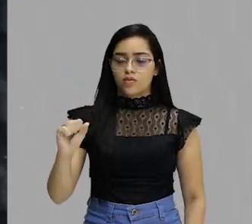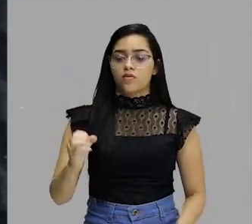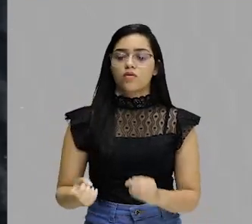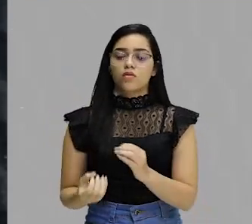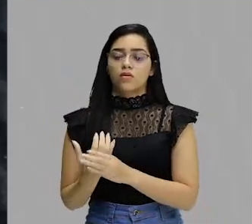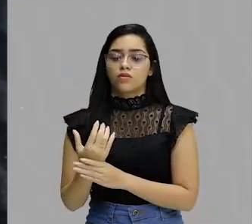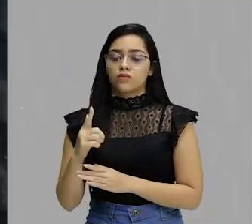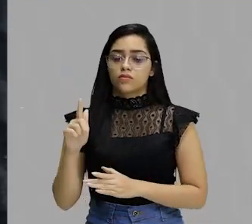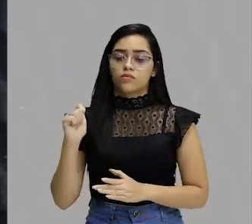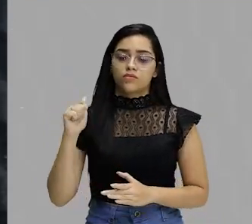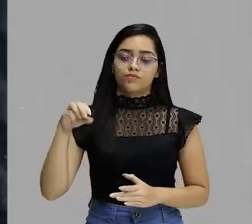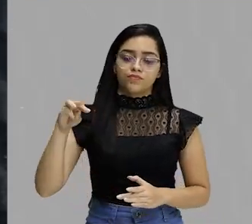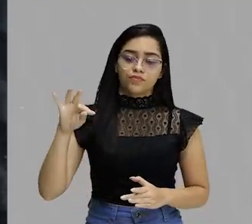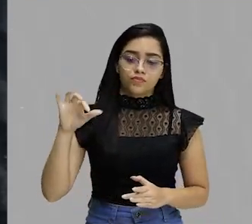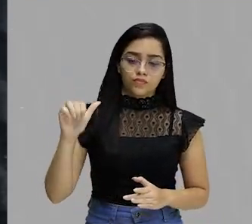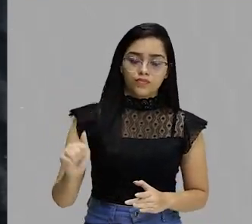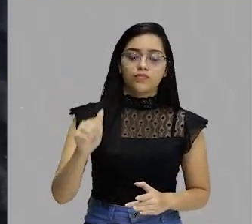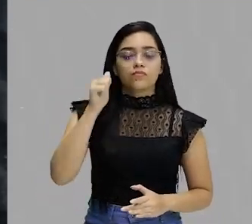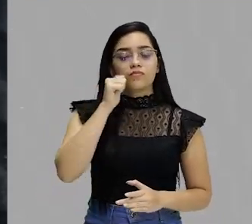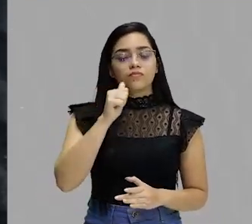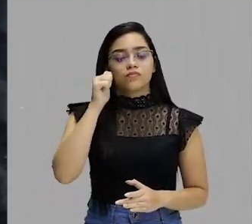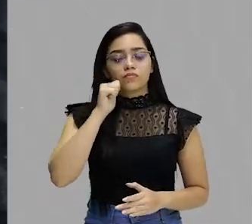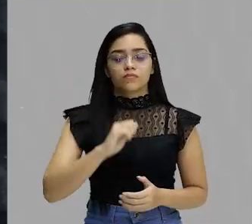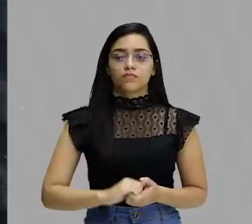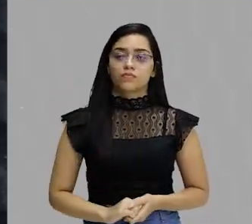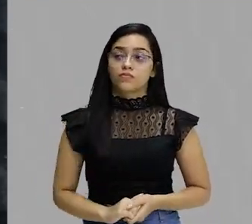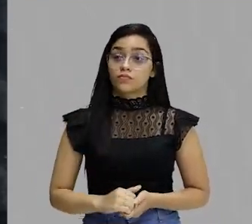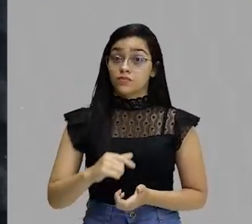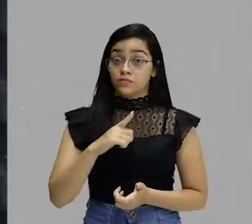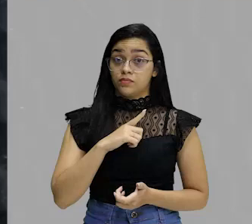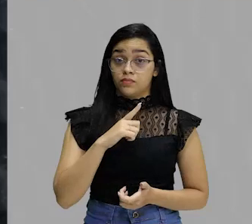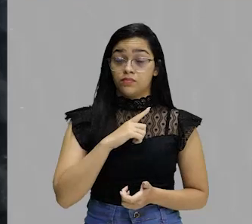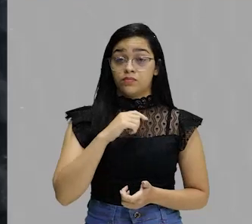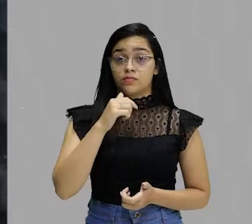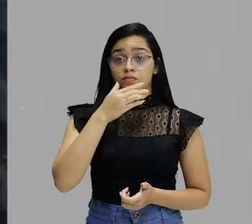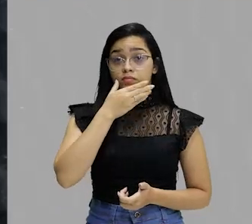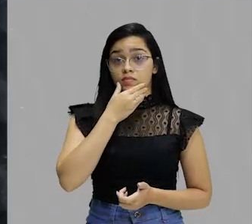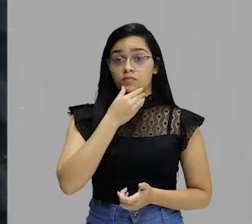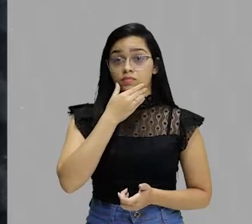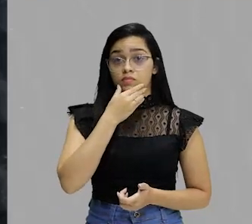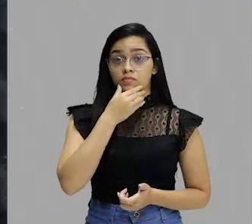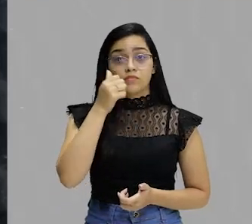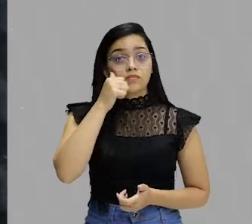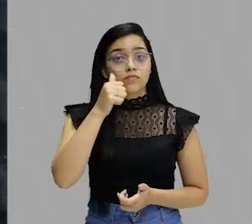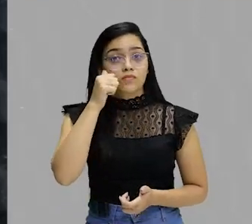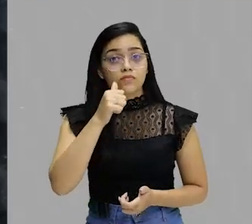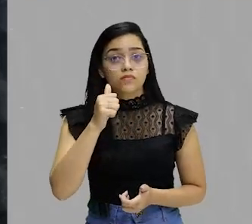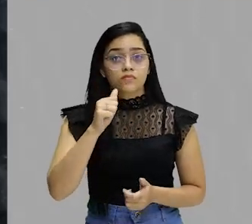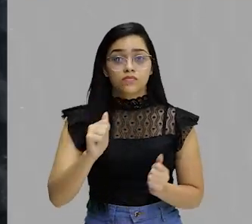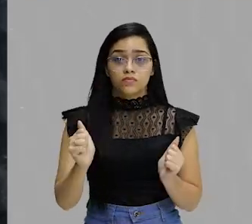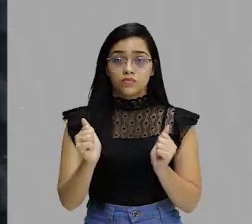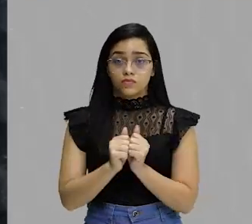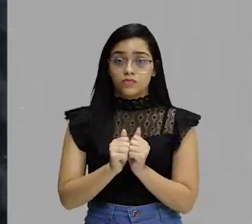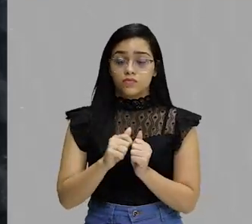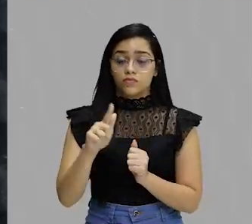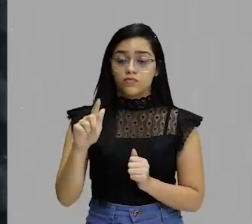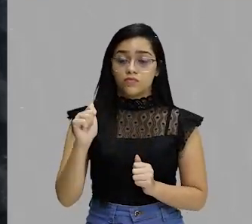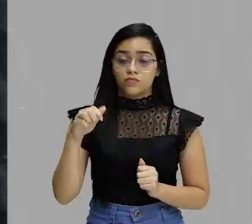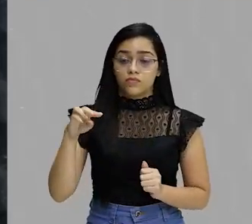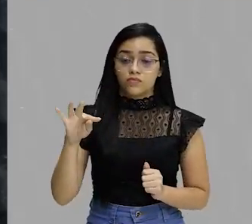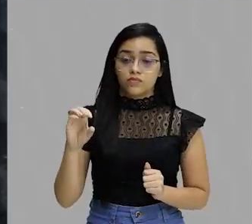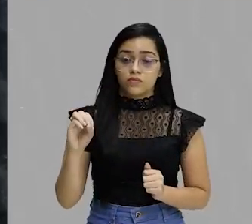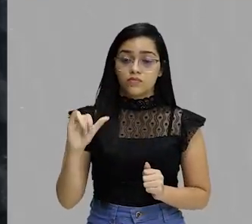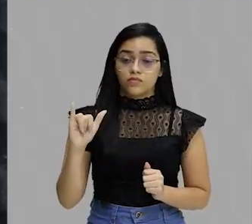produz o gameta feminino. E este gameta feminino, que fica no interior desse megagametófito,